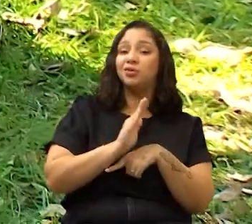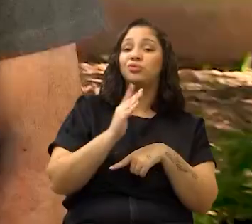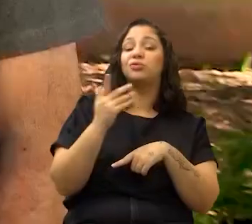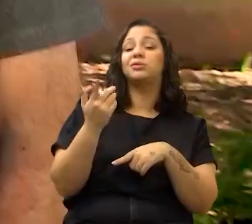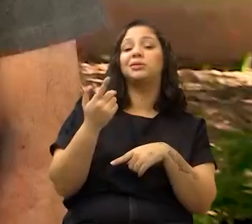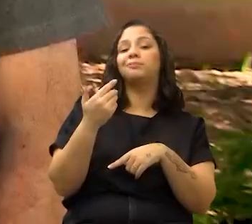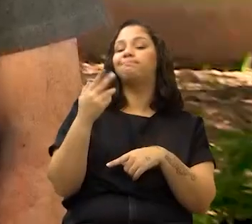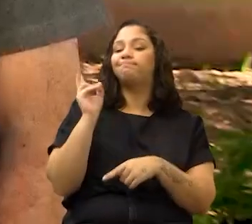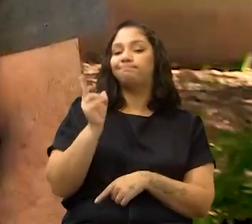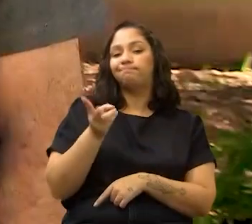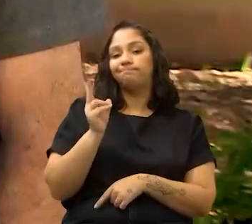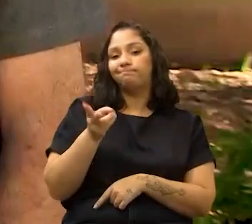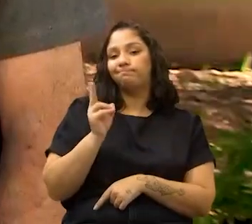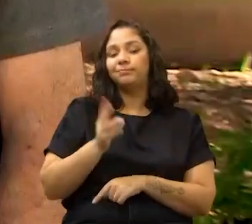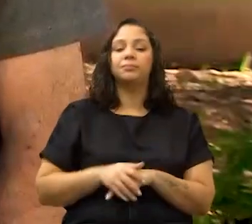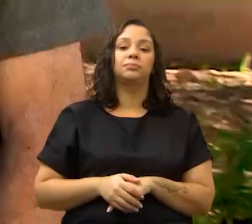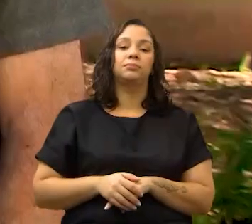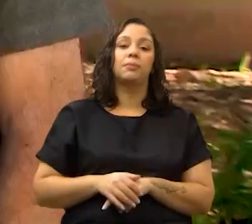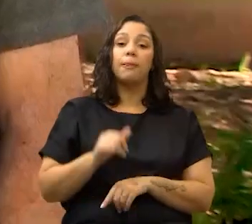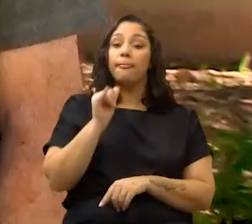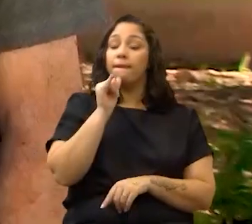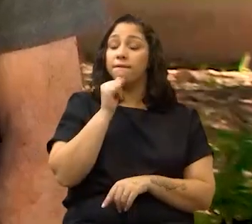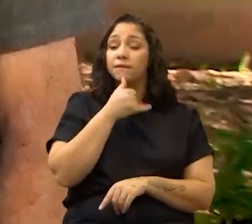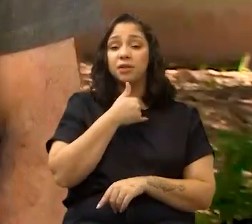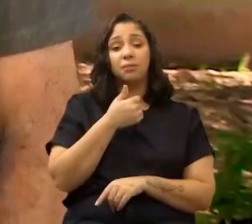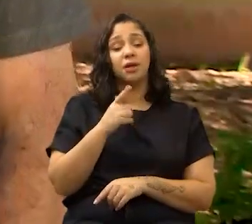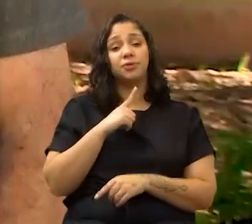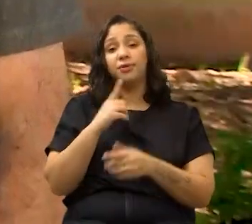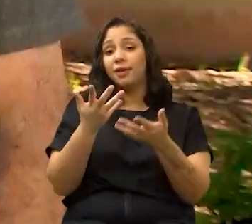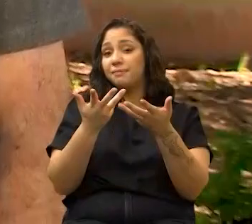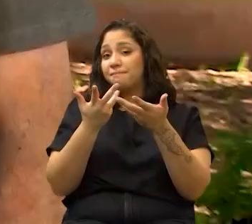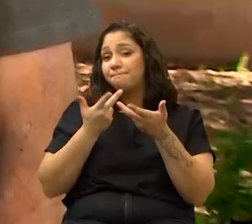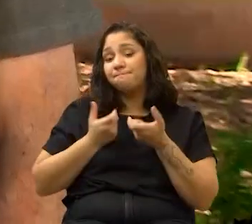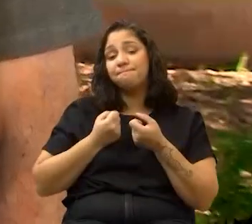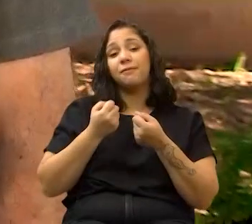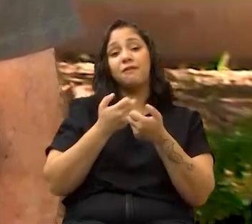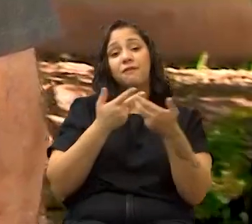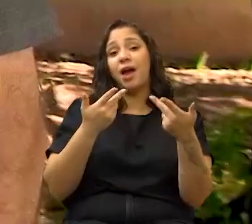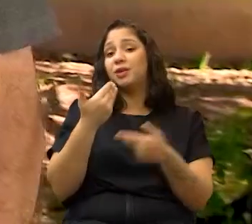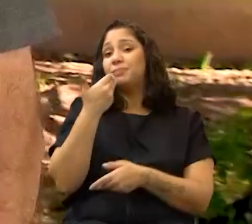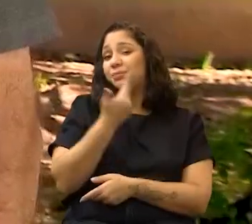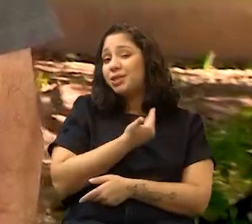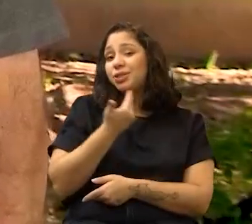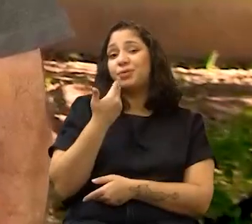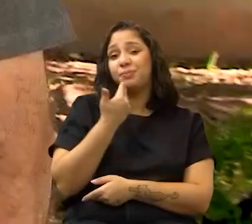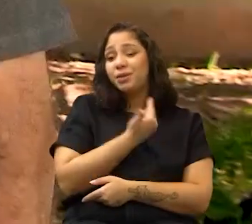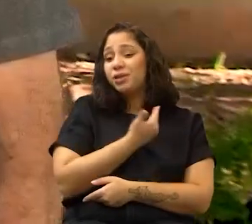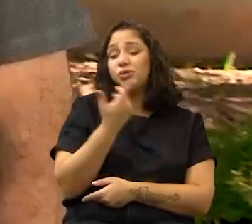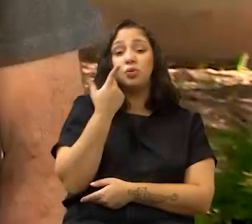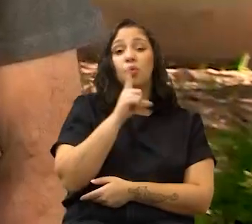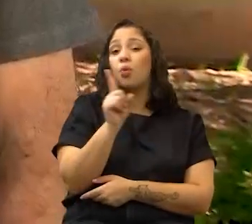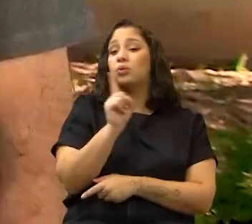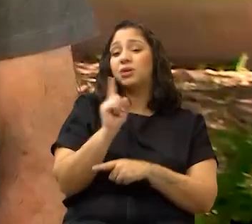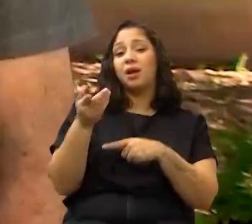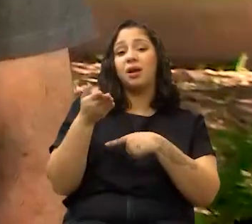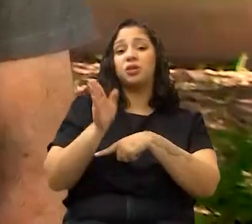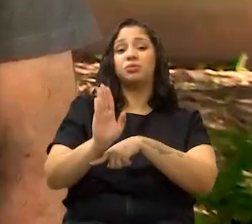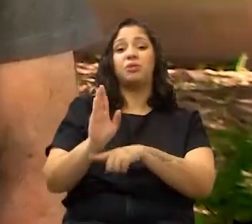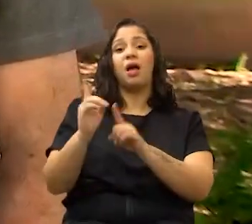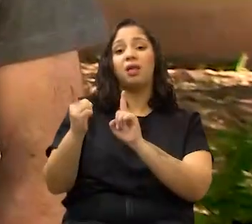frequentes. Infelizmente, a gente recebe inúmeros pedidos que a gente não consegue ajudar ou atender,